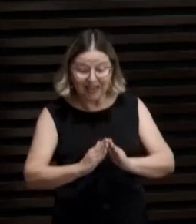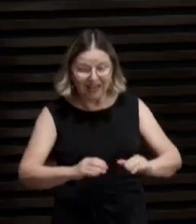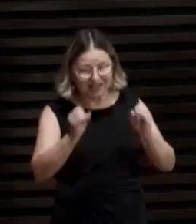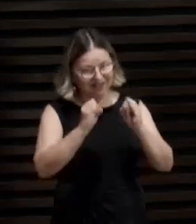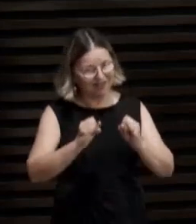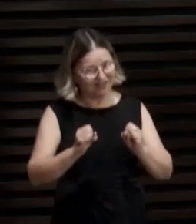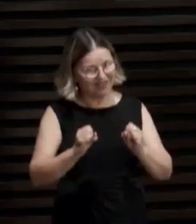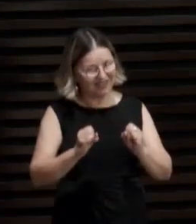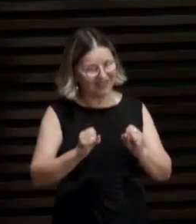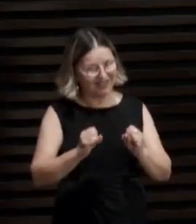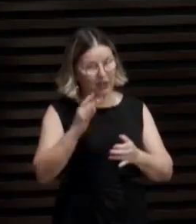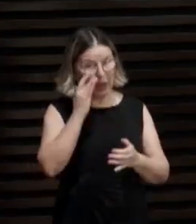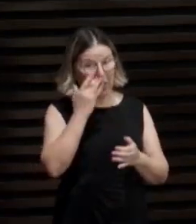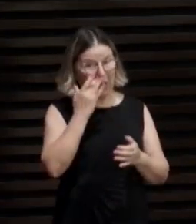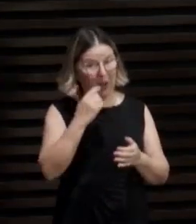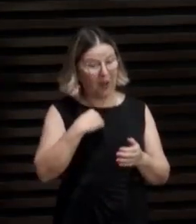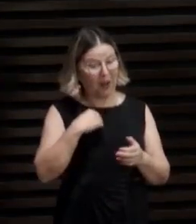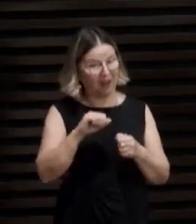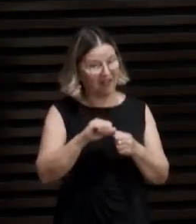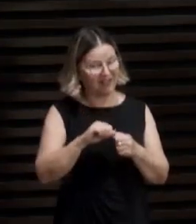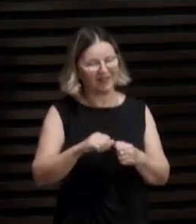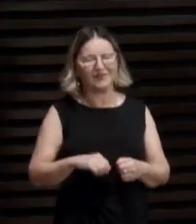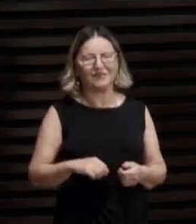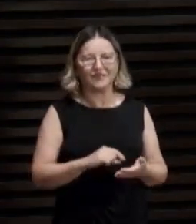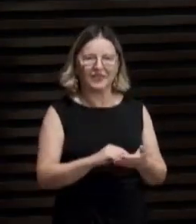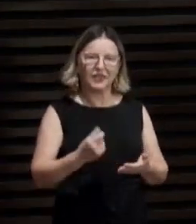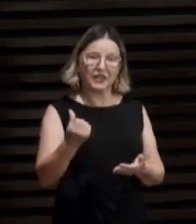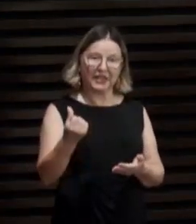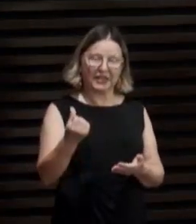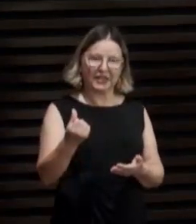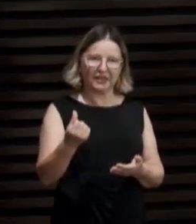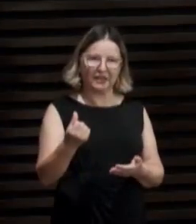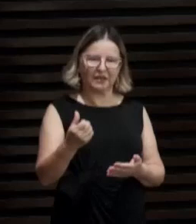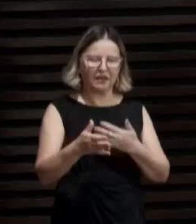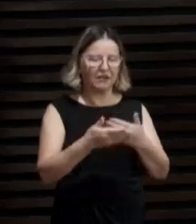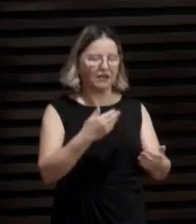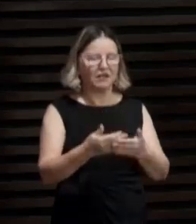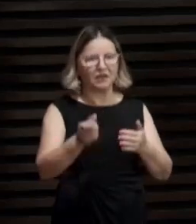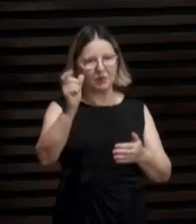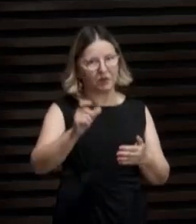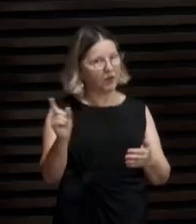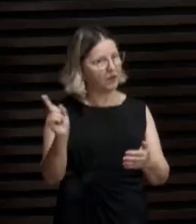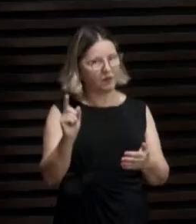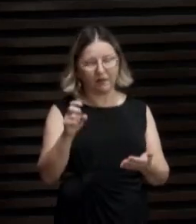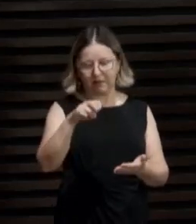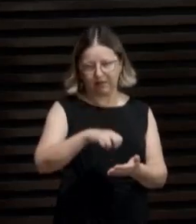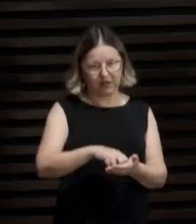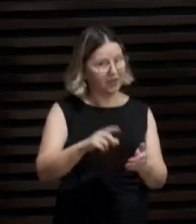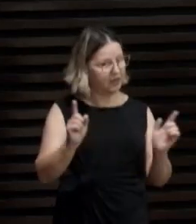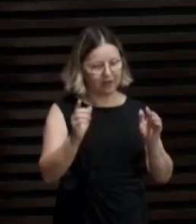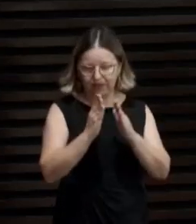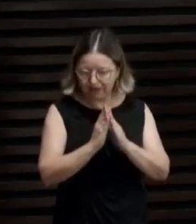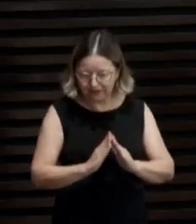que eu fiz. Versículo 6. Qualquer que não se prostrar e não